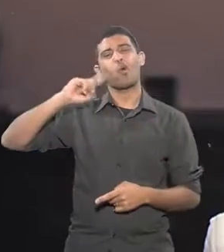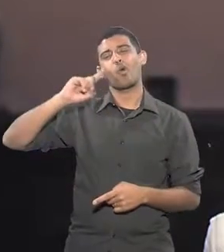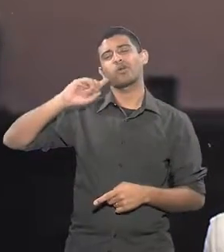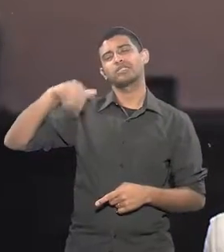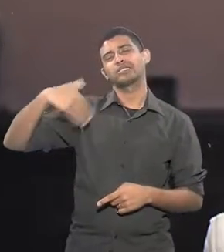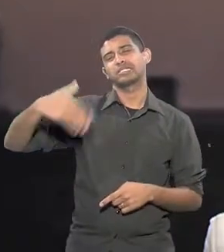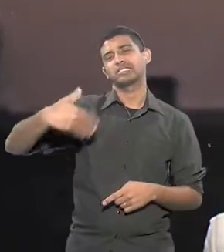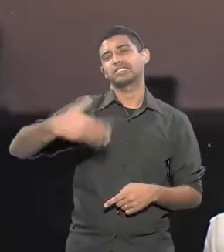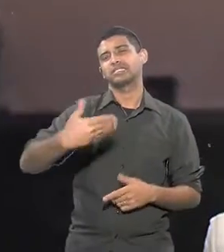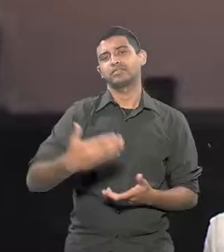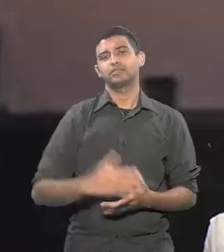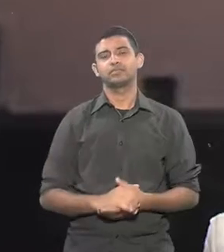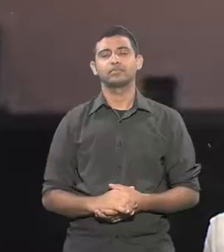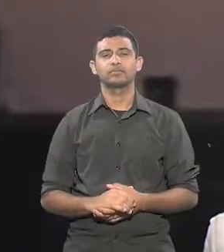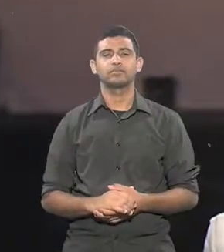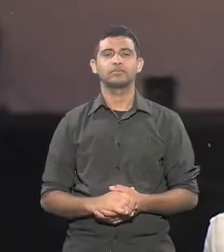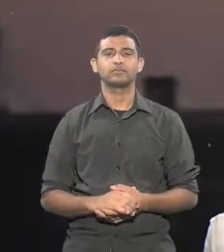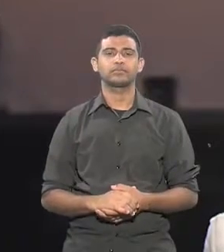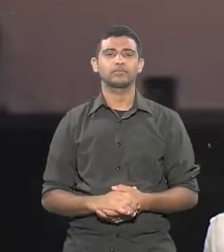e durante